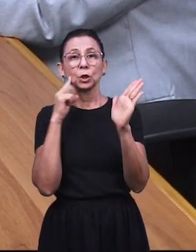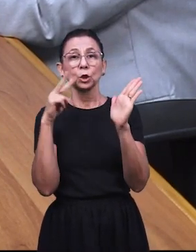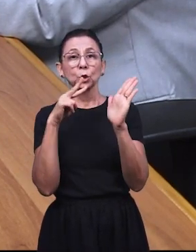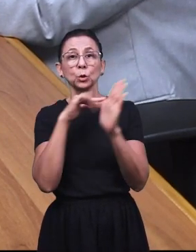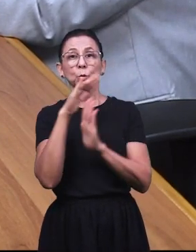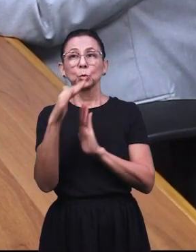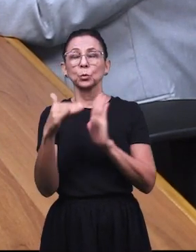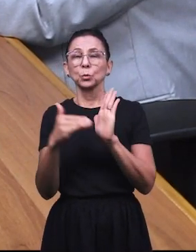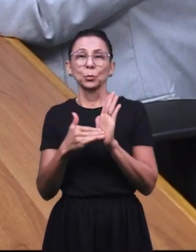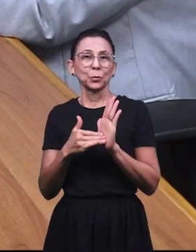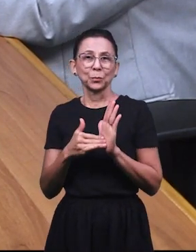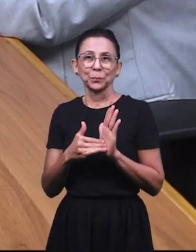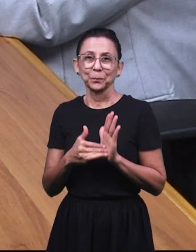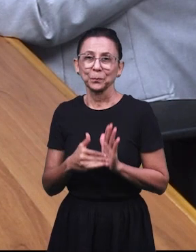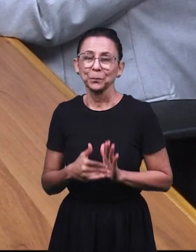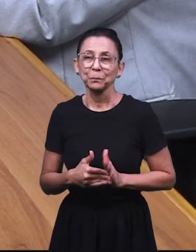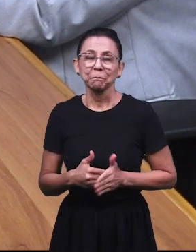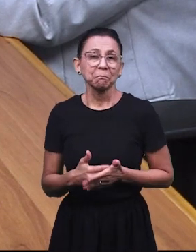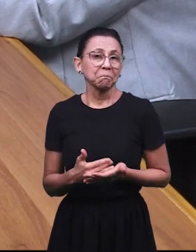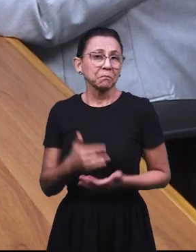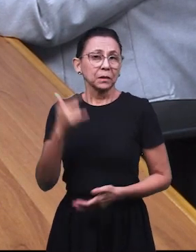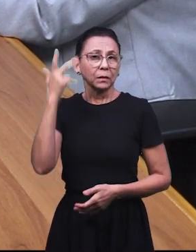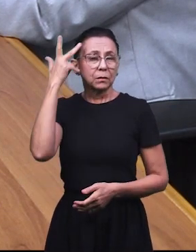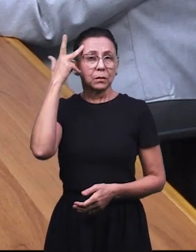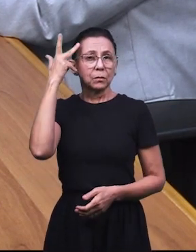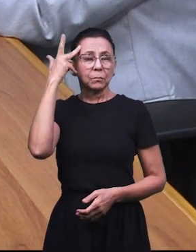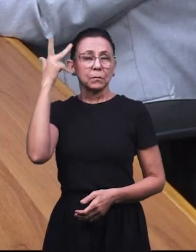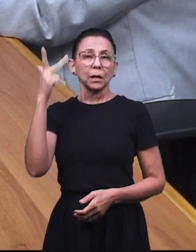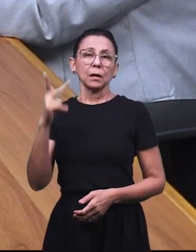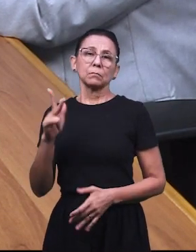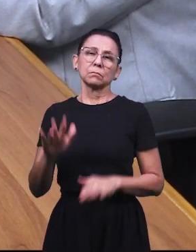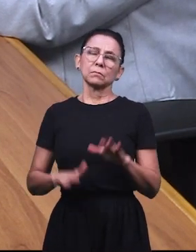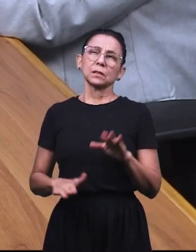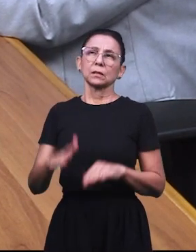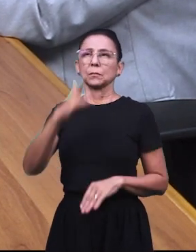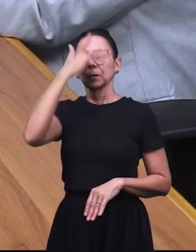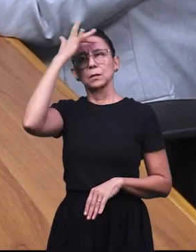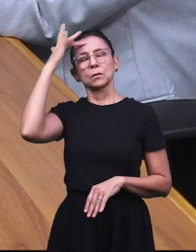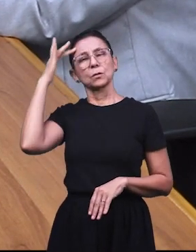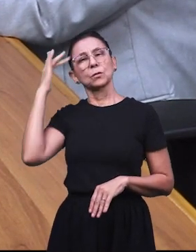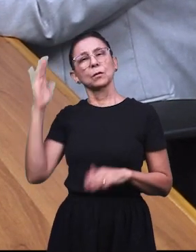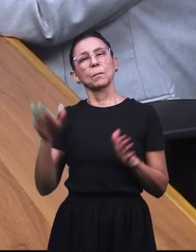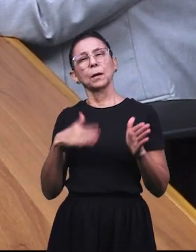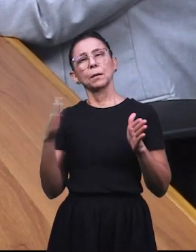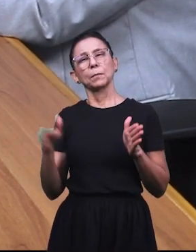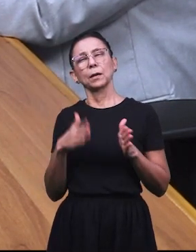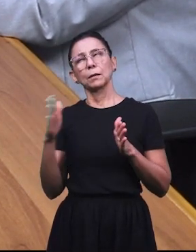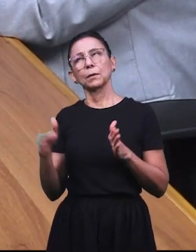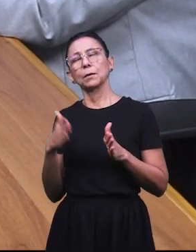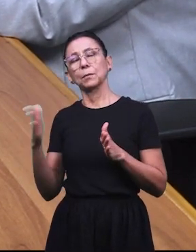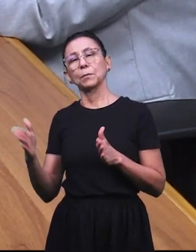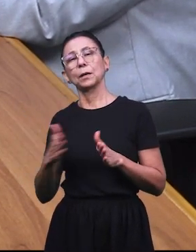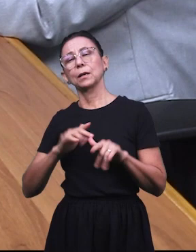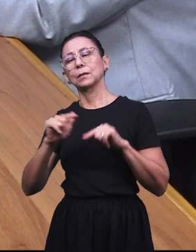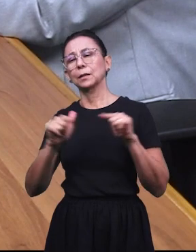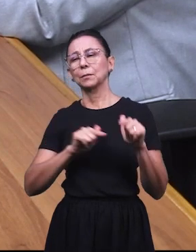parar. Então é muito comum que às vezes as pessoas no seu dia a dia, no corre-corre,